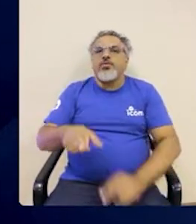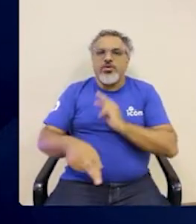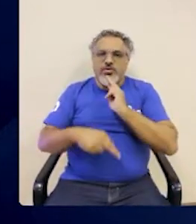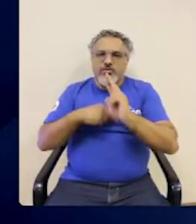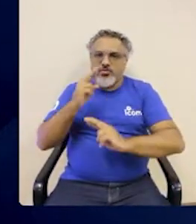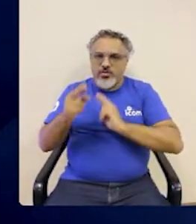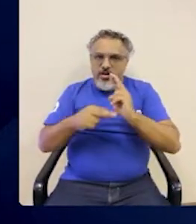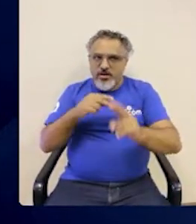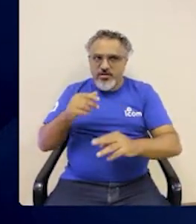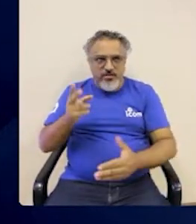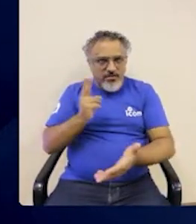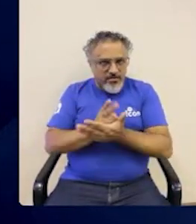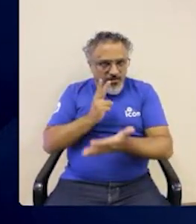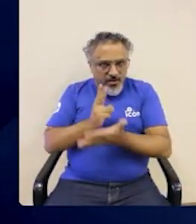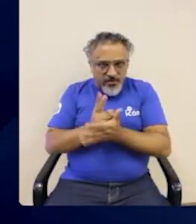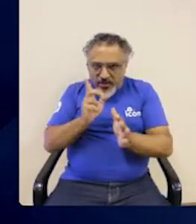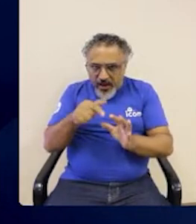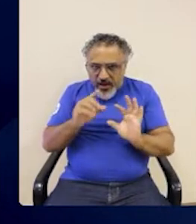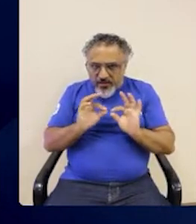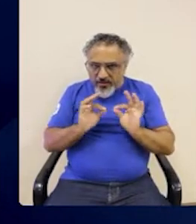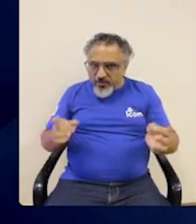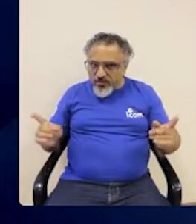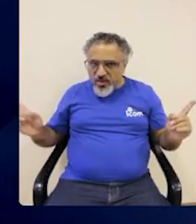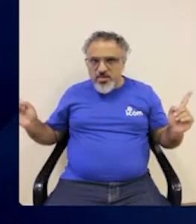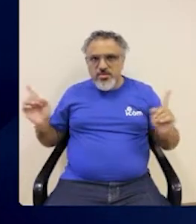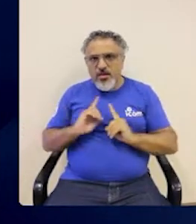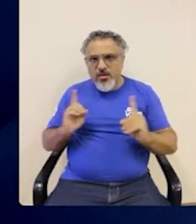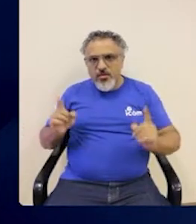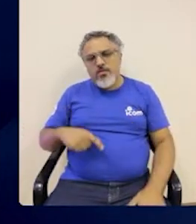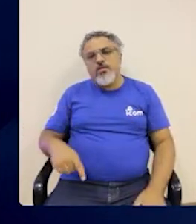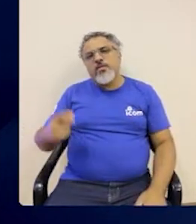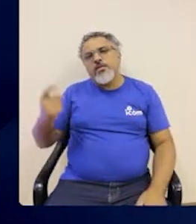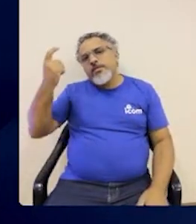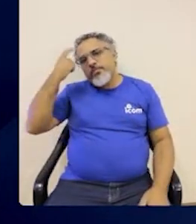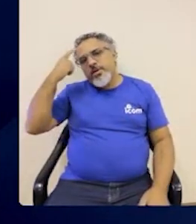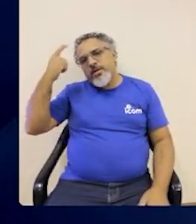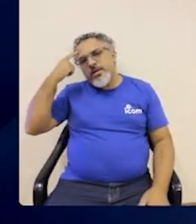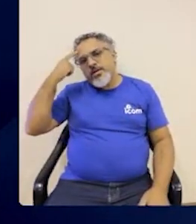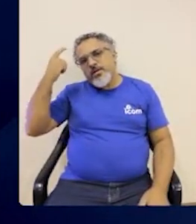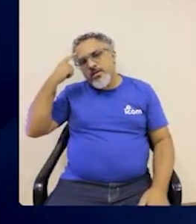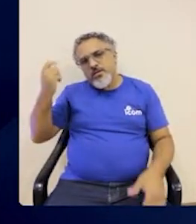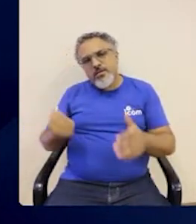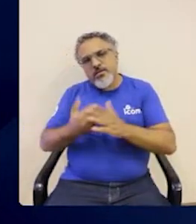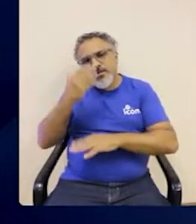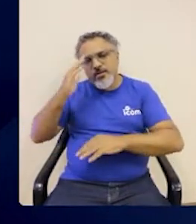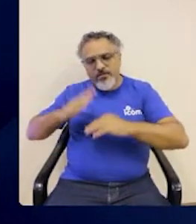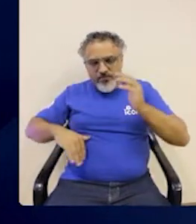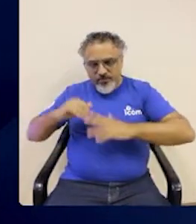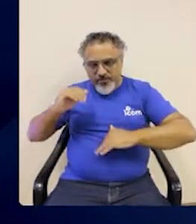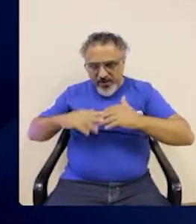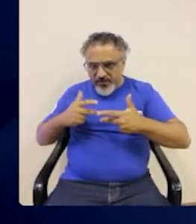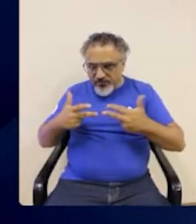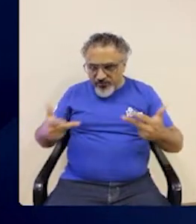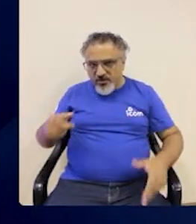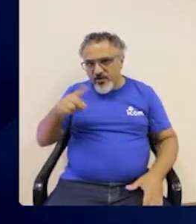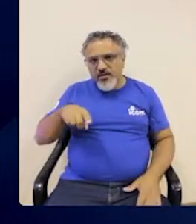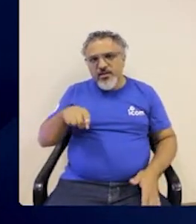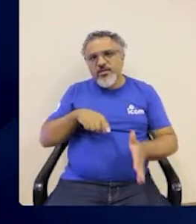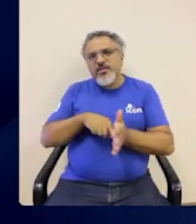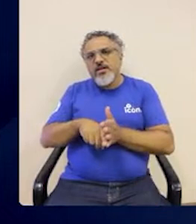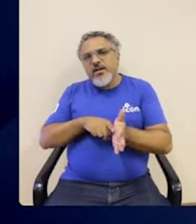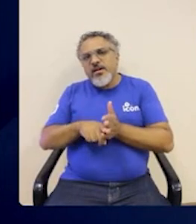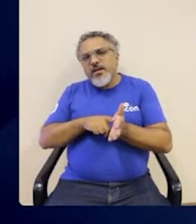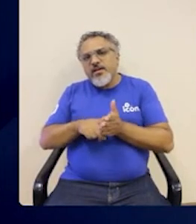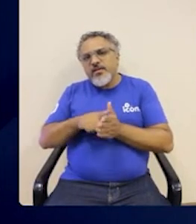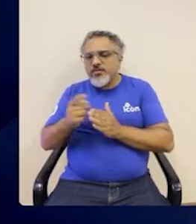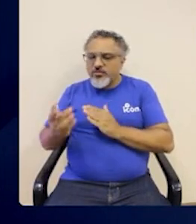gente vai ver que nem sempre é muito simples quando a gente pensa também em implantar as evidências na prática, e aí análises da implantação